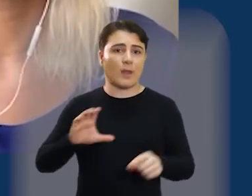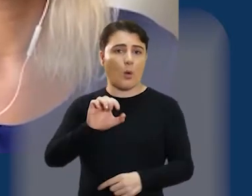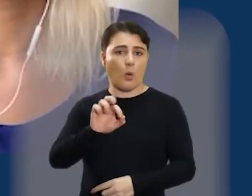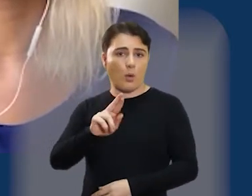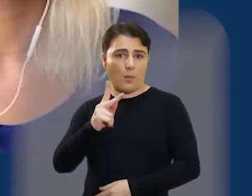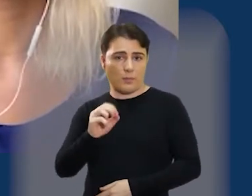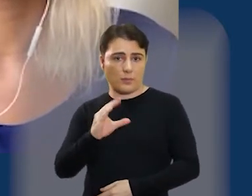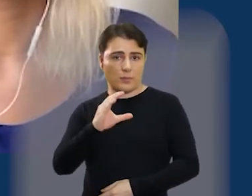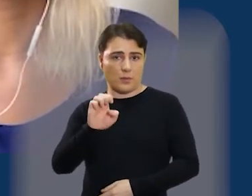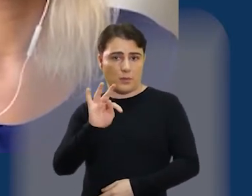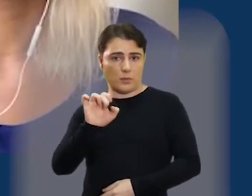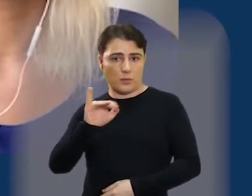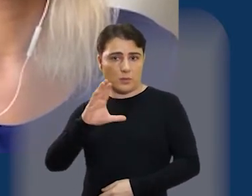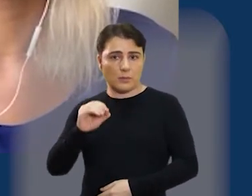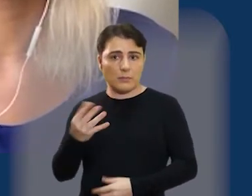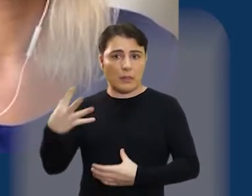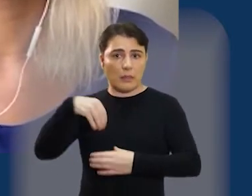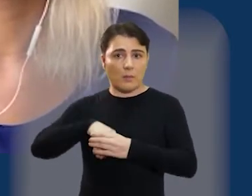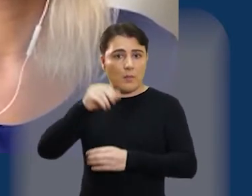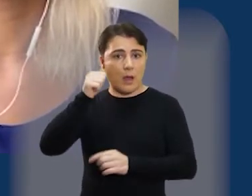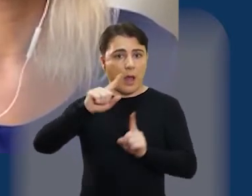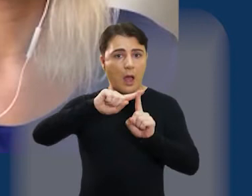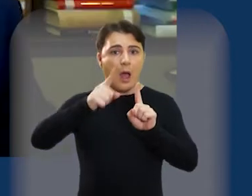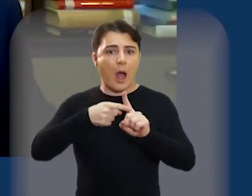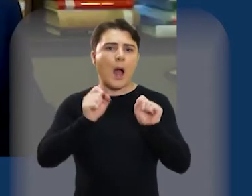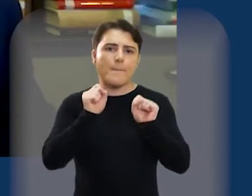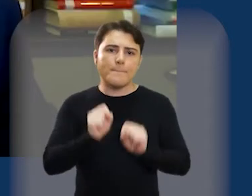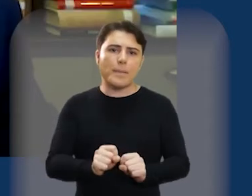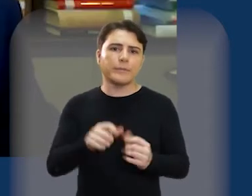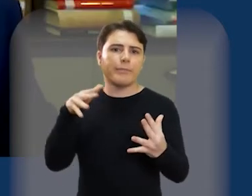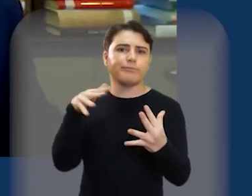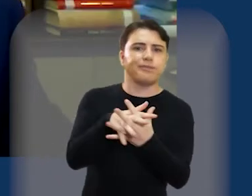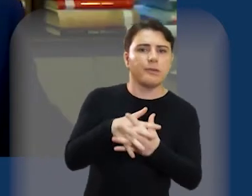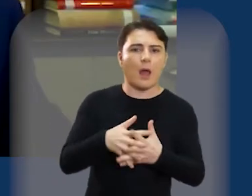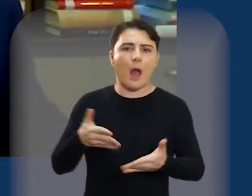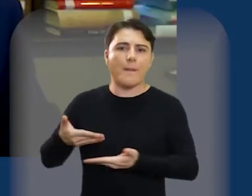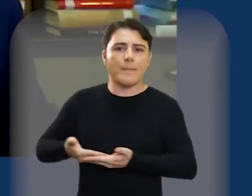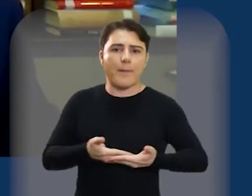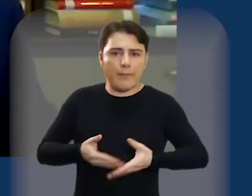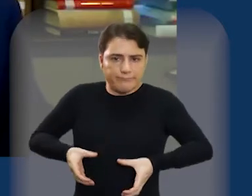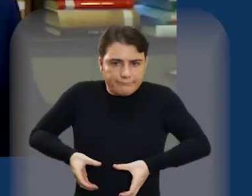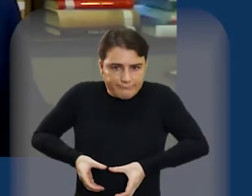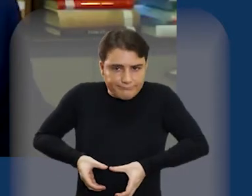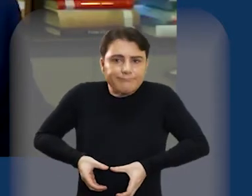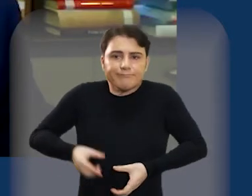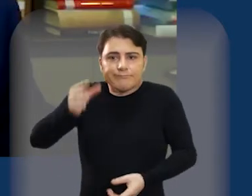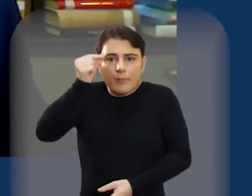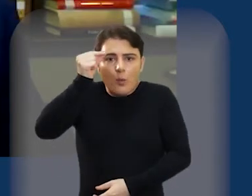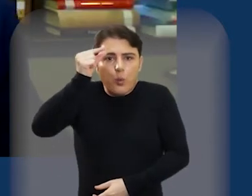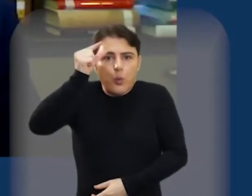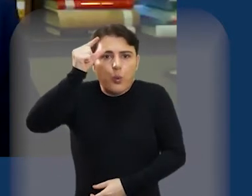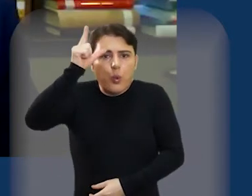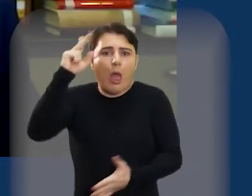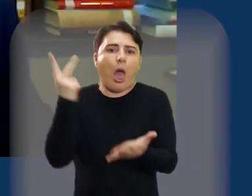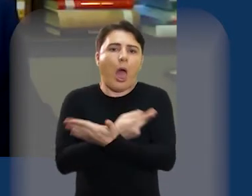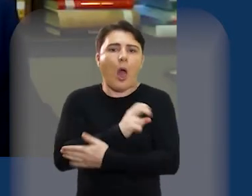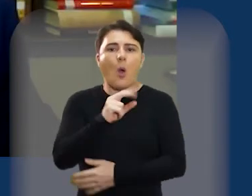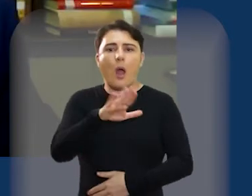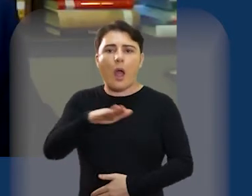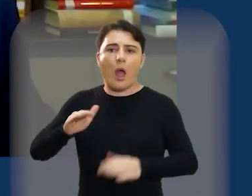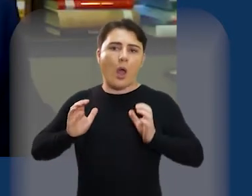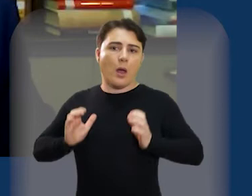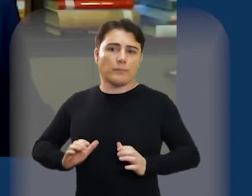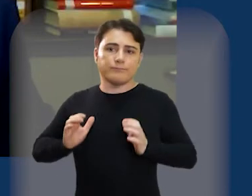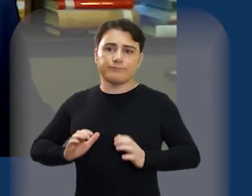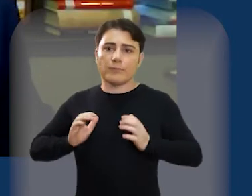desenvolvimento cognitivo comportamental das crianças. Enfim, existem esses riscos, não é mesmo? E que,